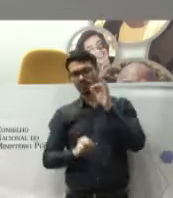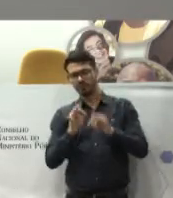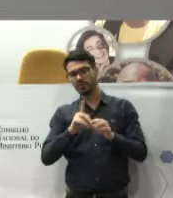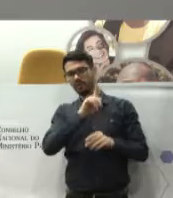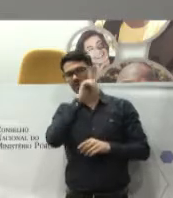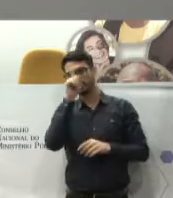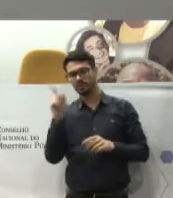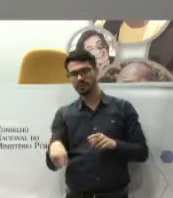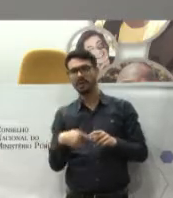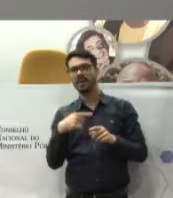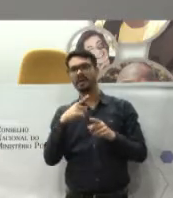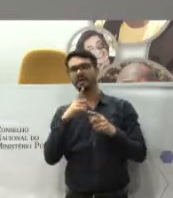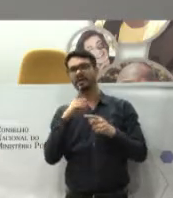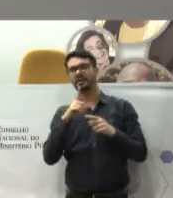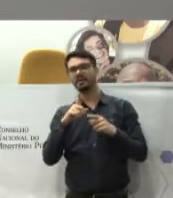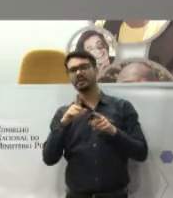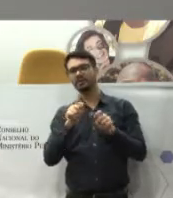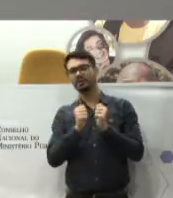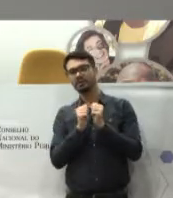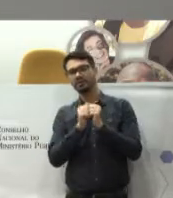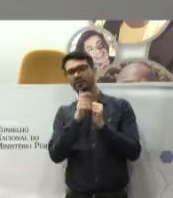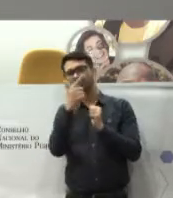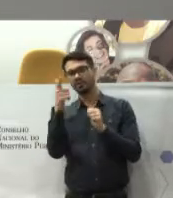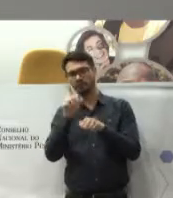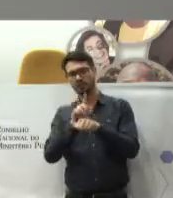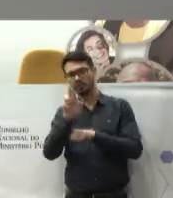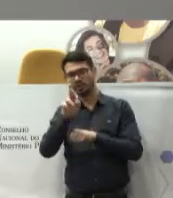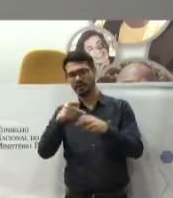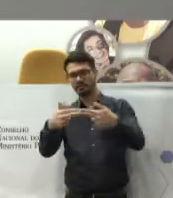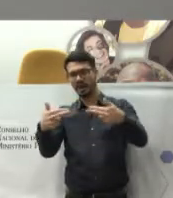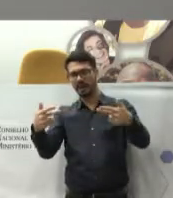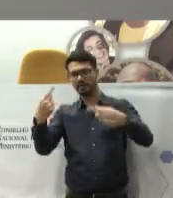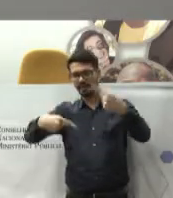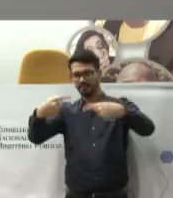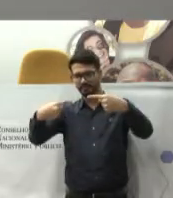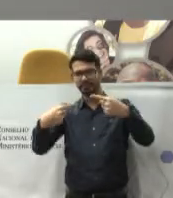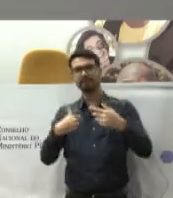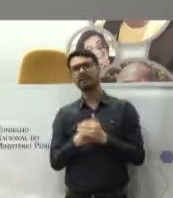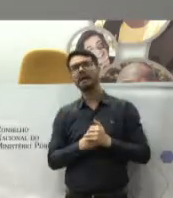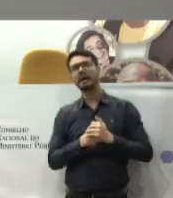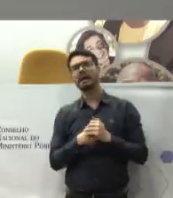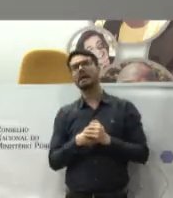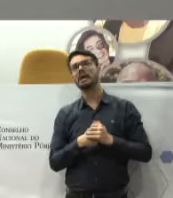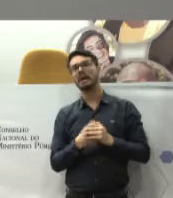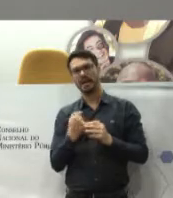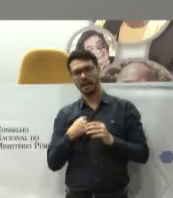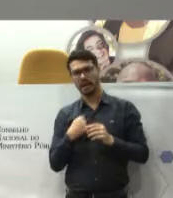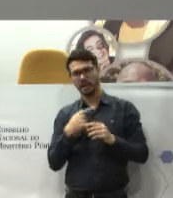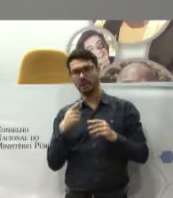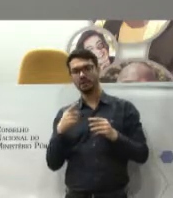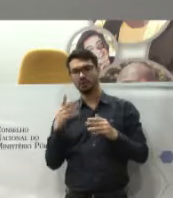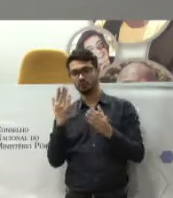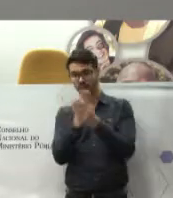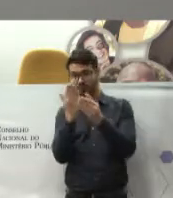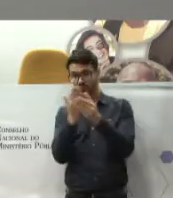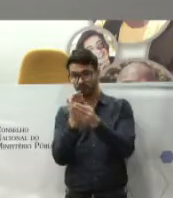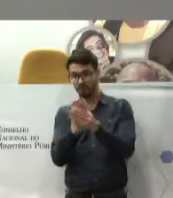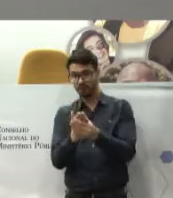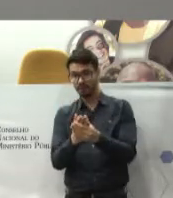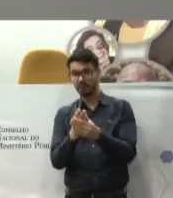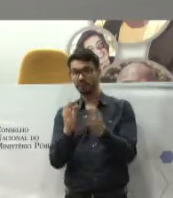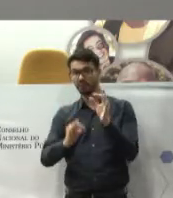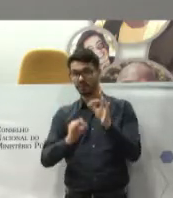doutora Isabel Porto, com a doutora Cíntia, justamente para refletir que a judicialização do efeito tem que culminar